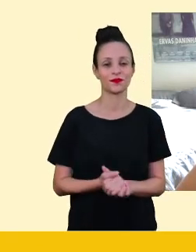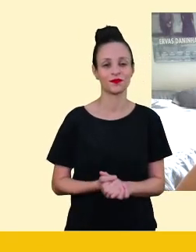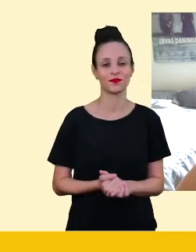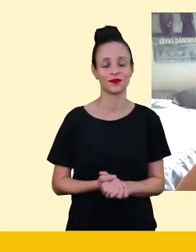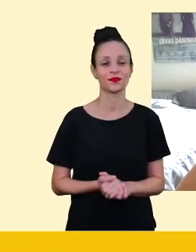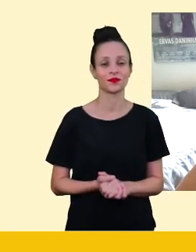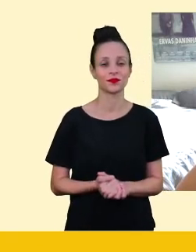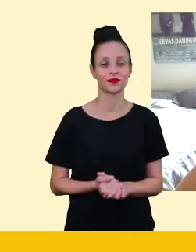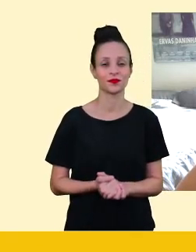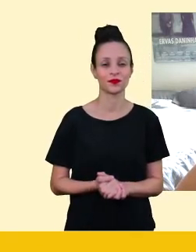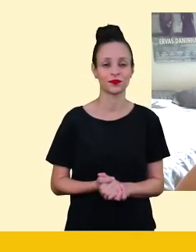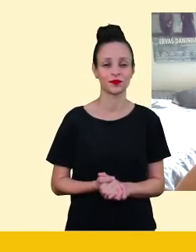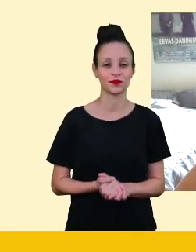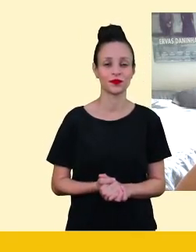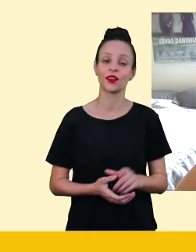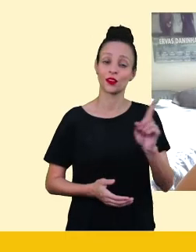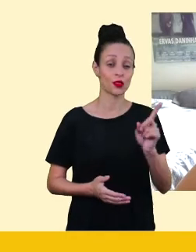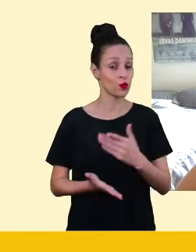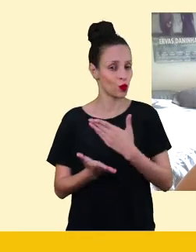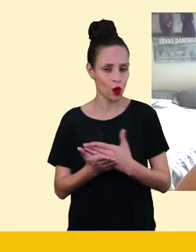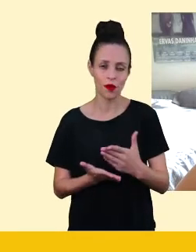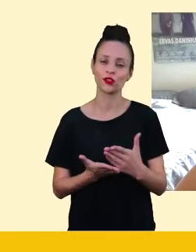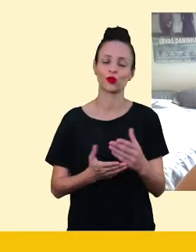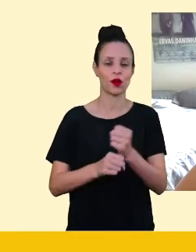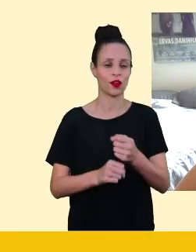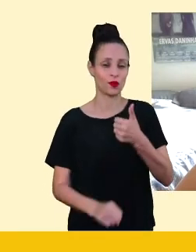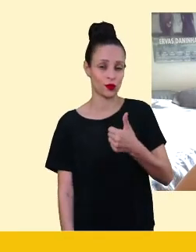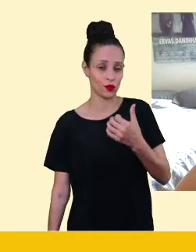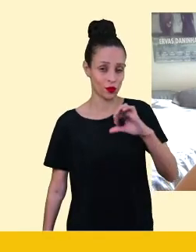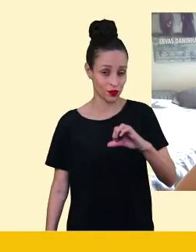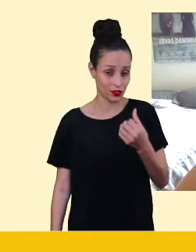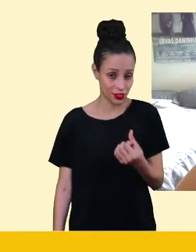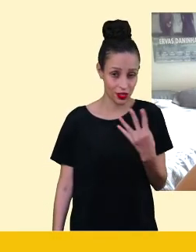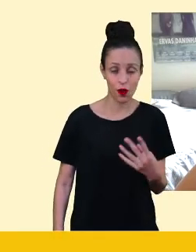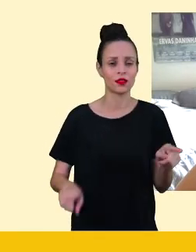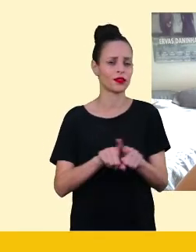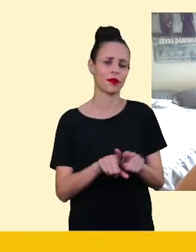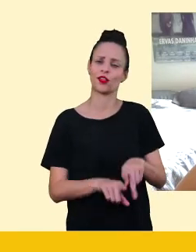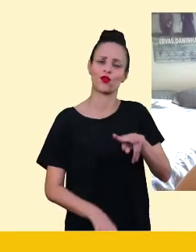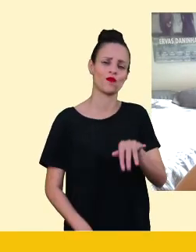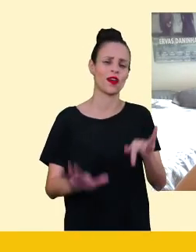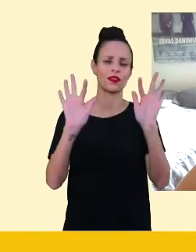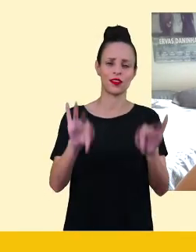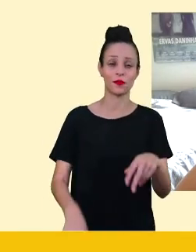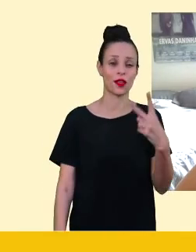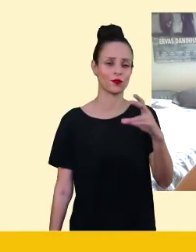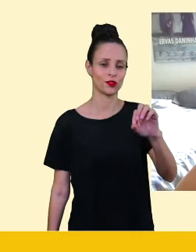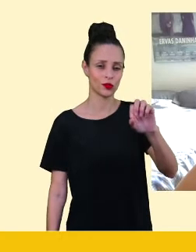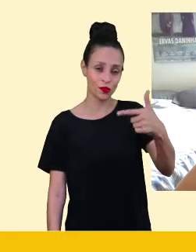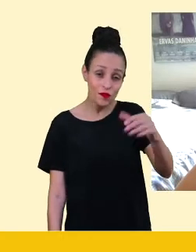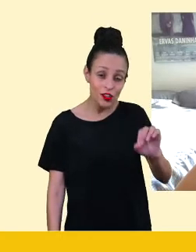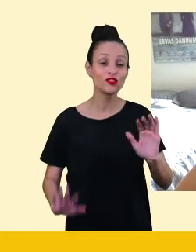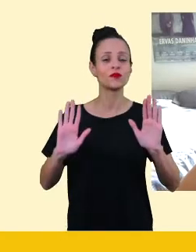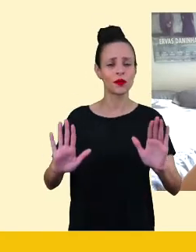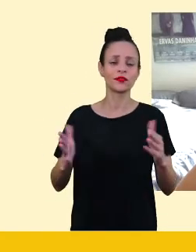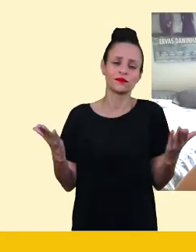não começou em 1964, também não vai terminar em 2020, e aí, para a gente terminar essa